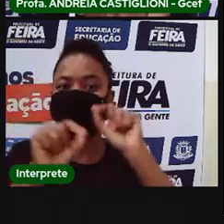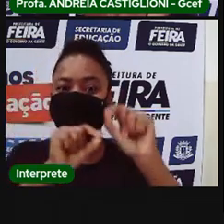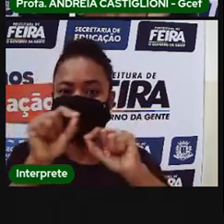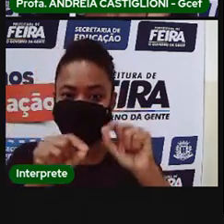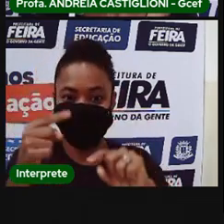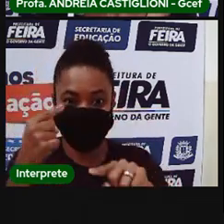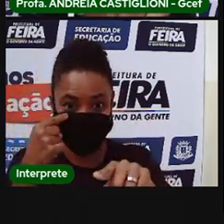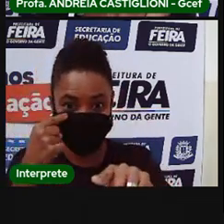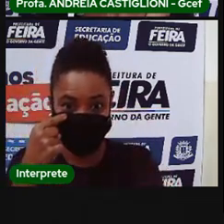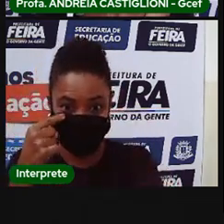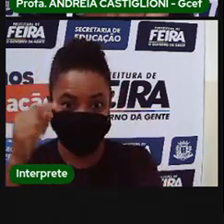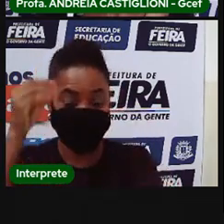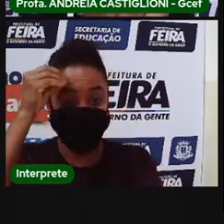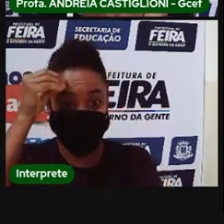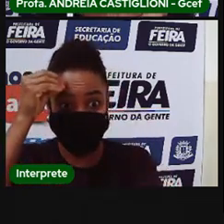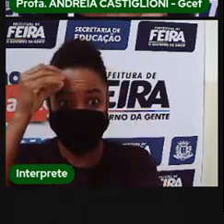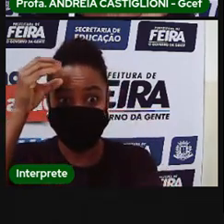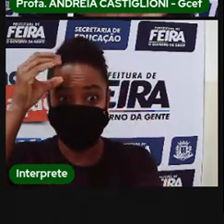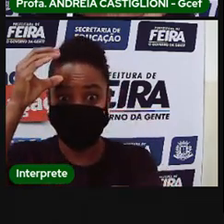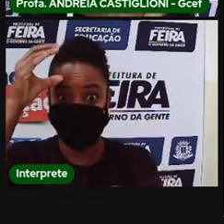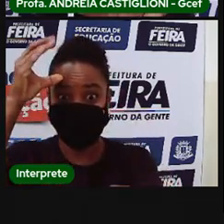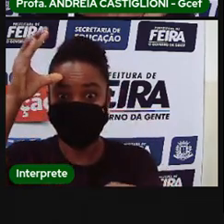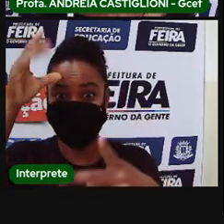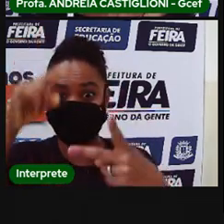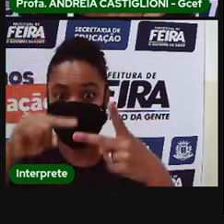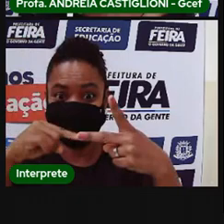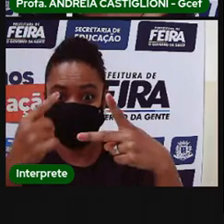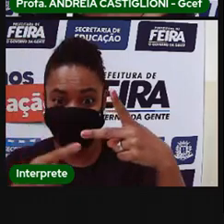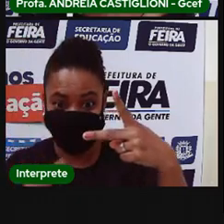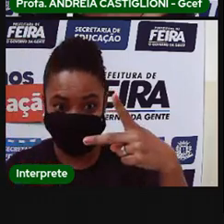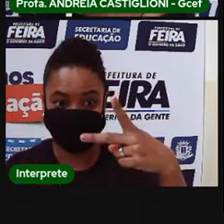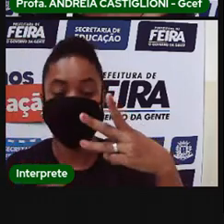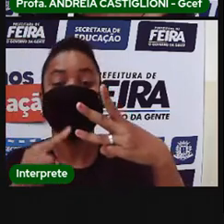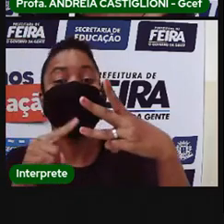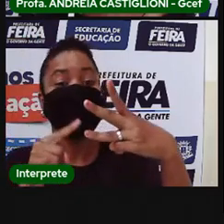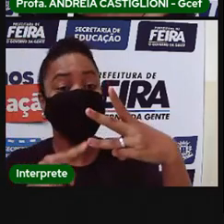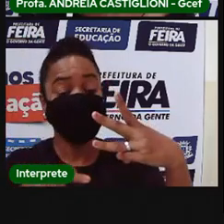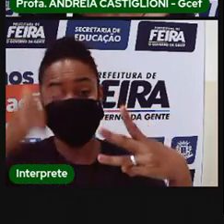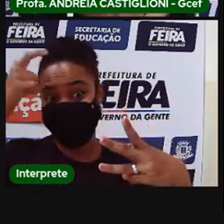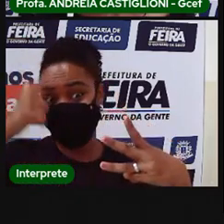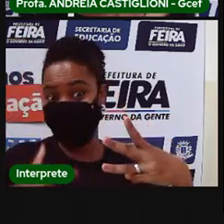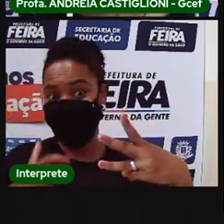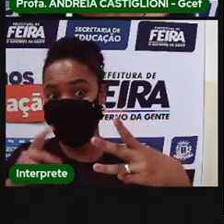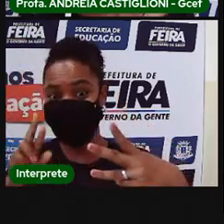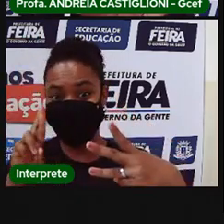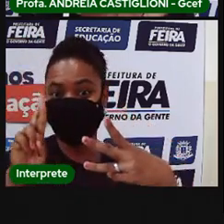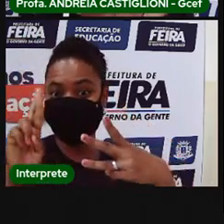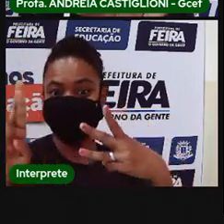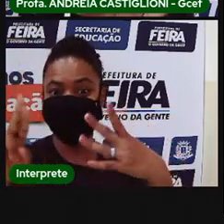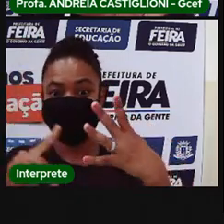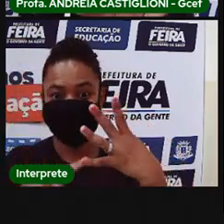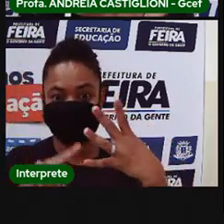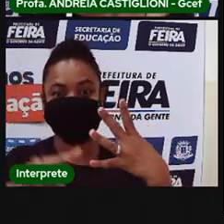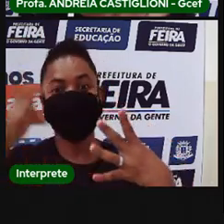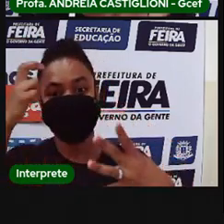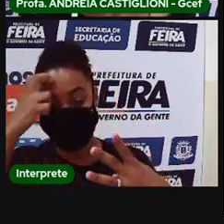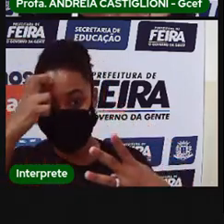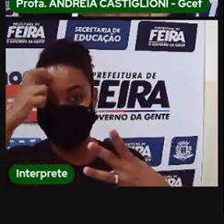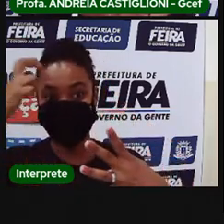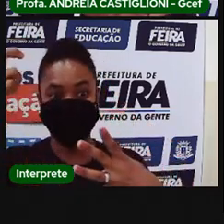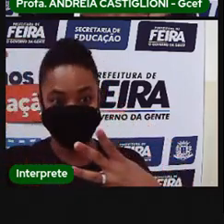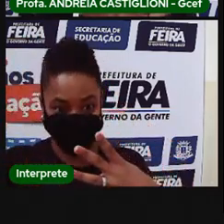Então, conhecimento, caderno, protagonismo, sabedoria,